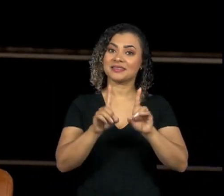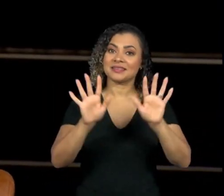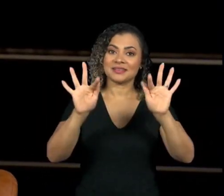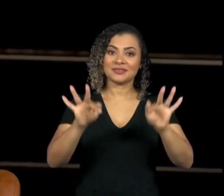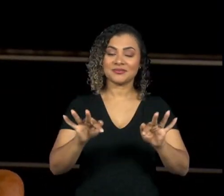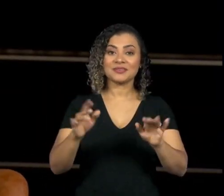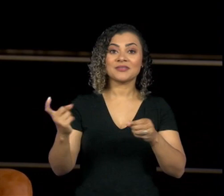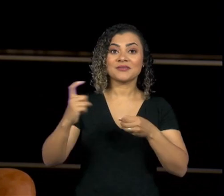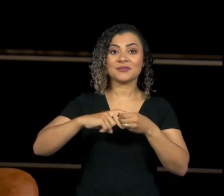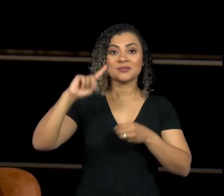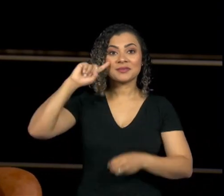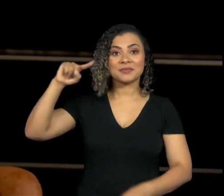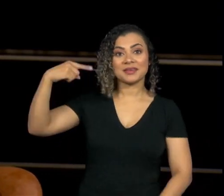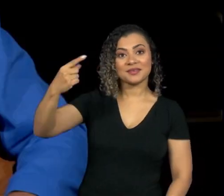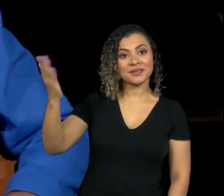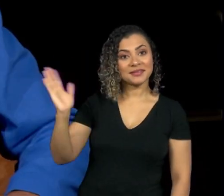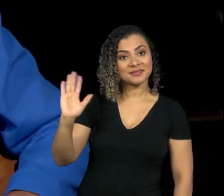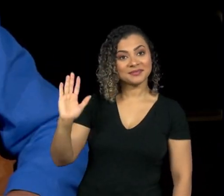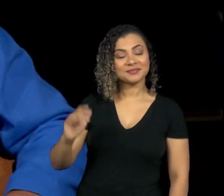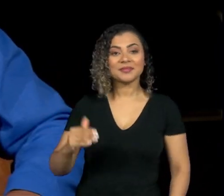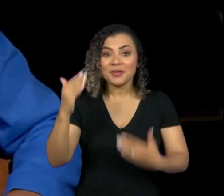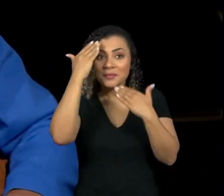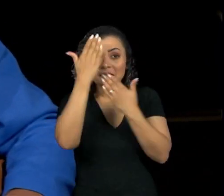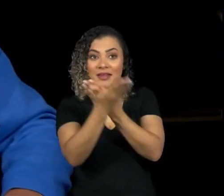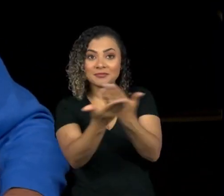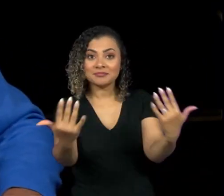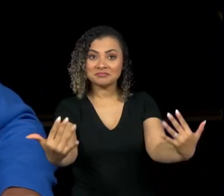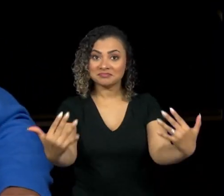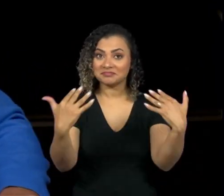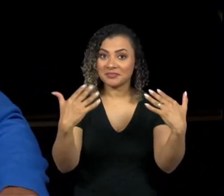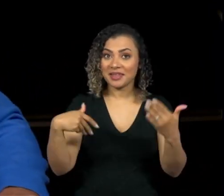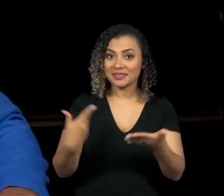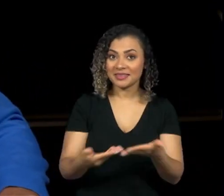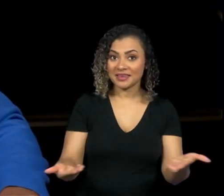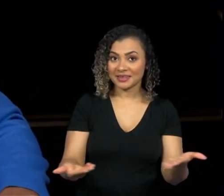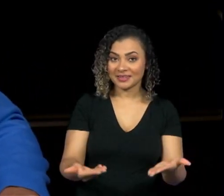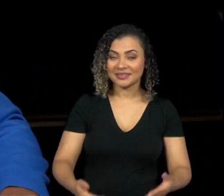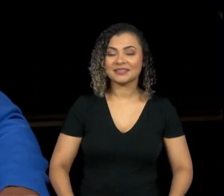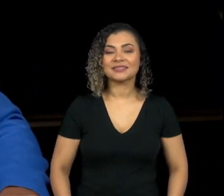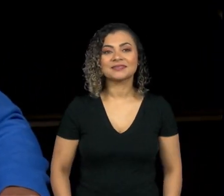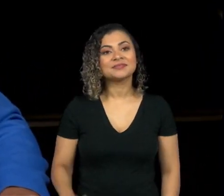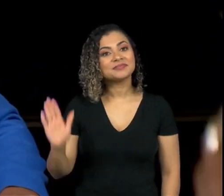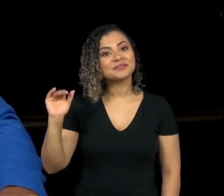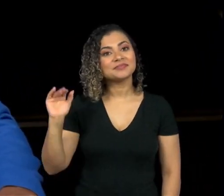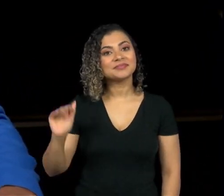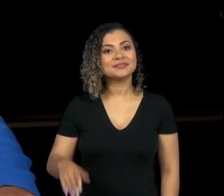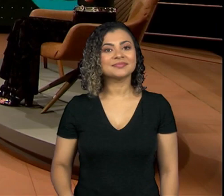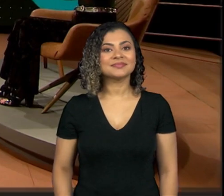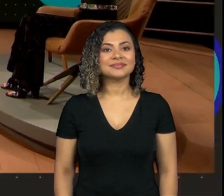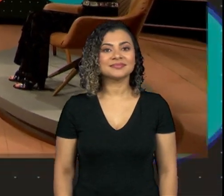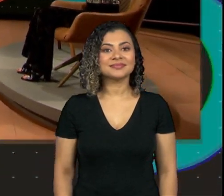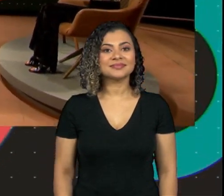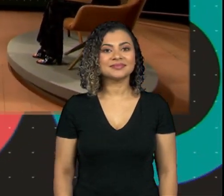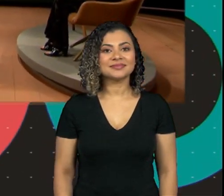gente volta na semana que vem. Obrigado a todos que ficaram conosco até agora e até lá.